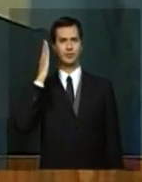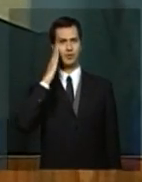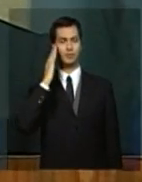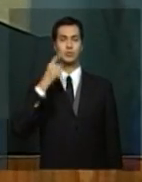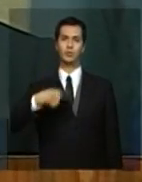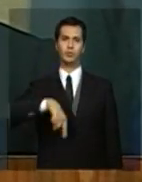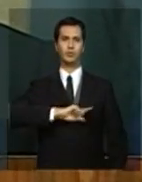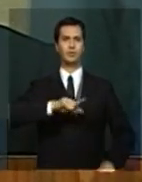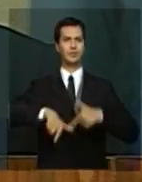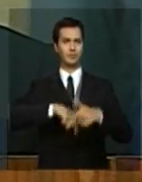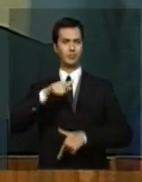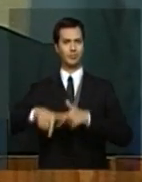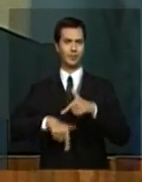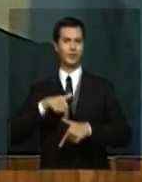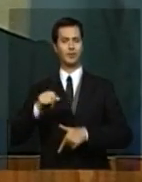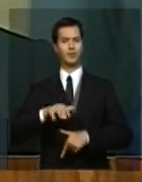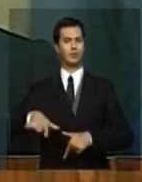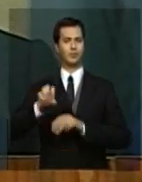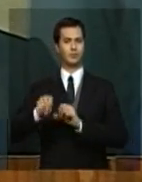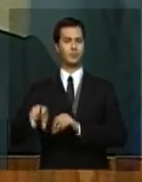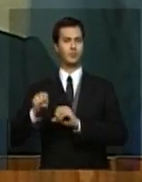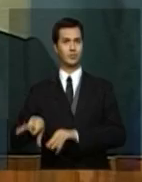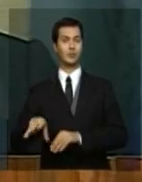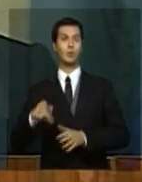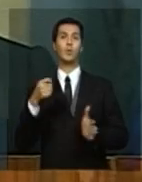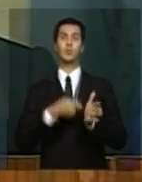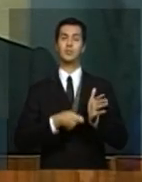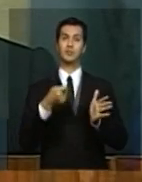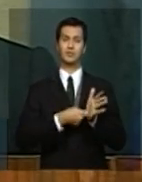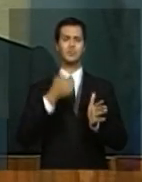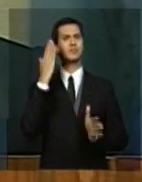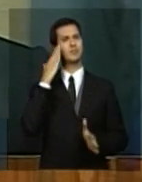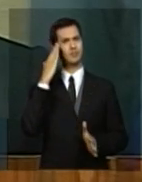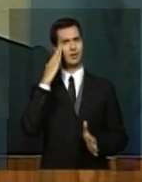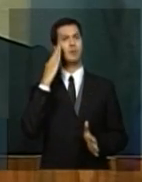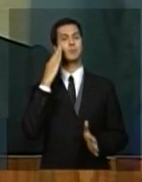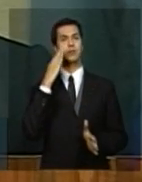a obrigatoriedade da universalidade é a partir de